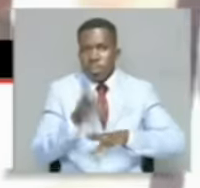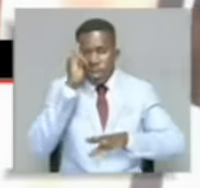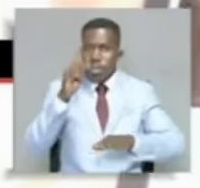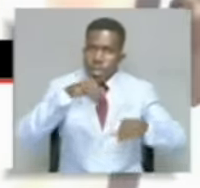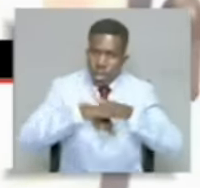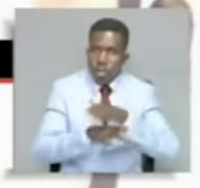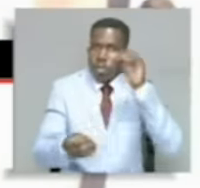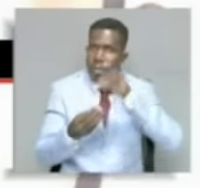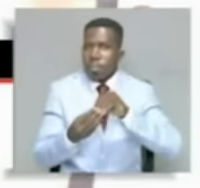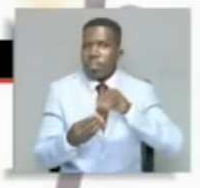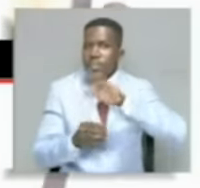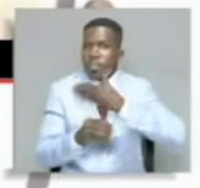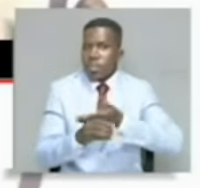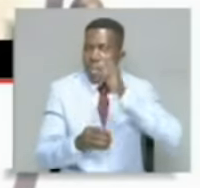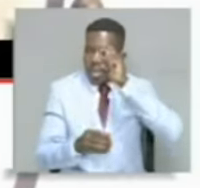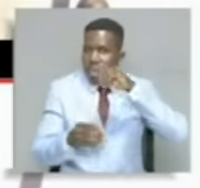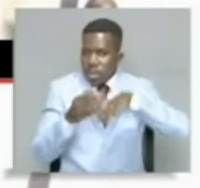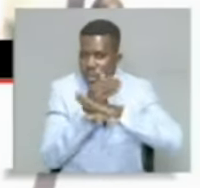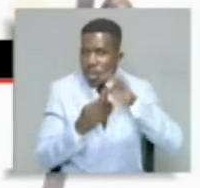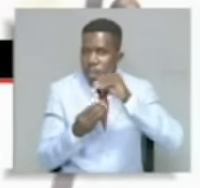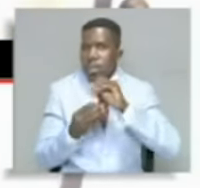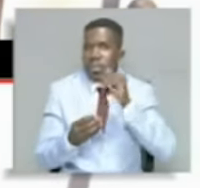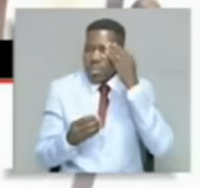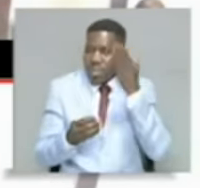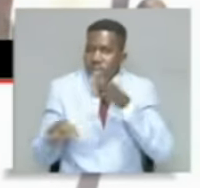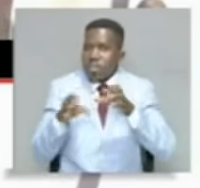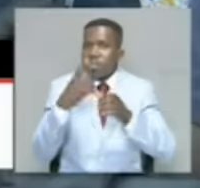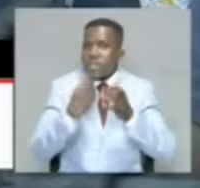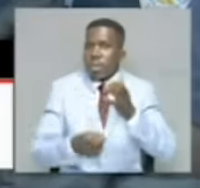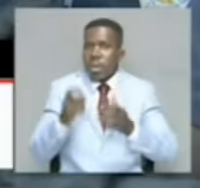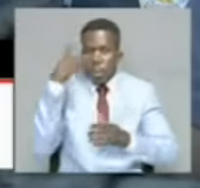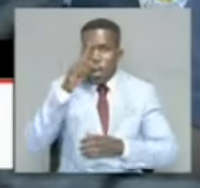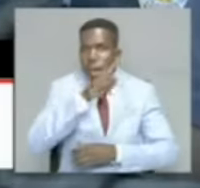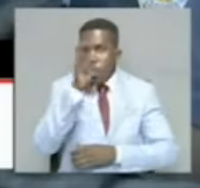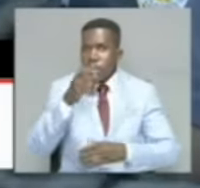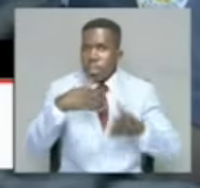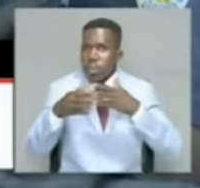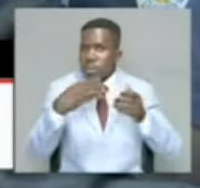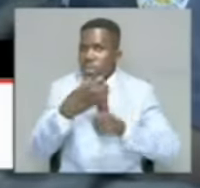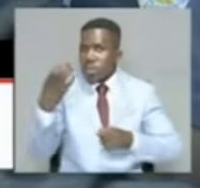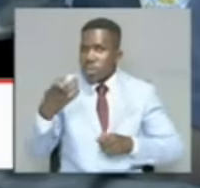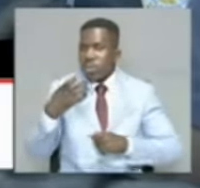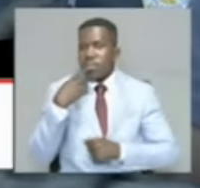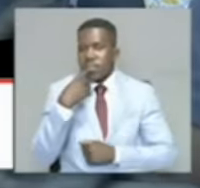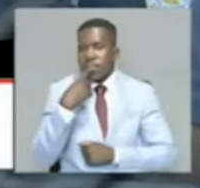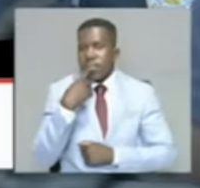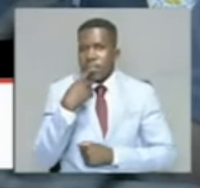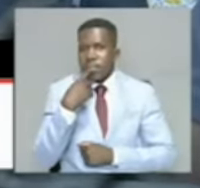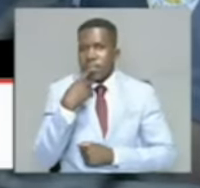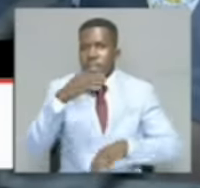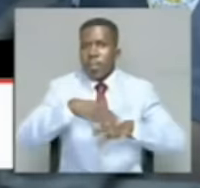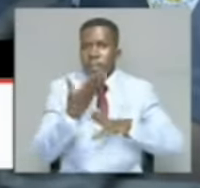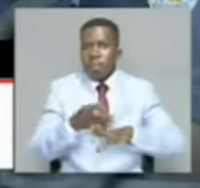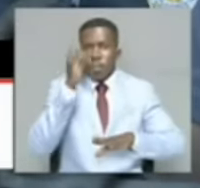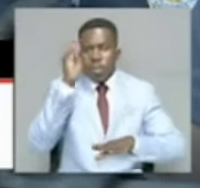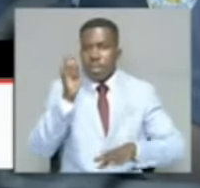de novo. Entrou, não sei o que, que ele fez lá, acho que foi perguntar qualquer coisa para se distrair. E depois